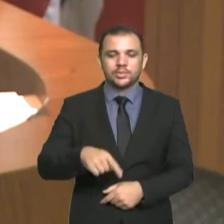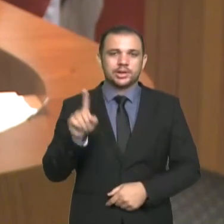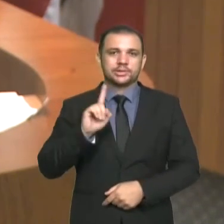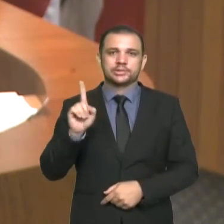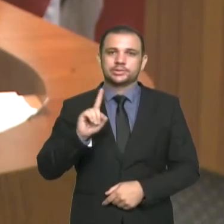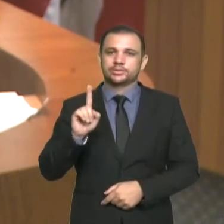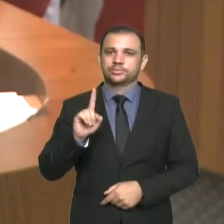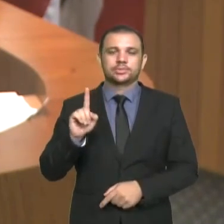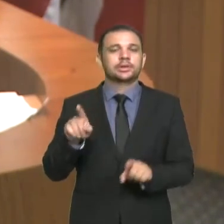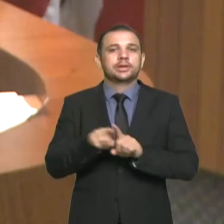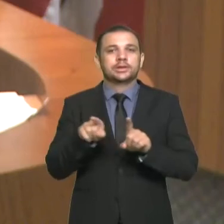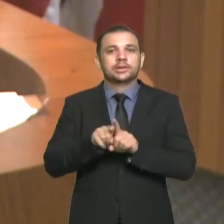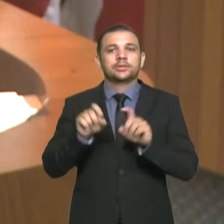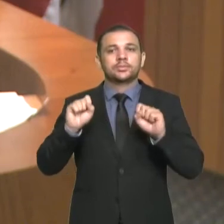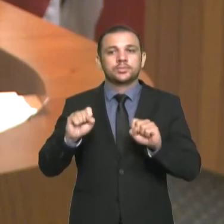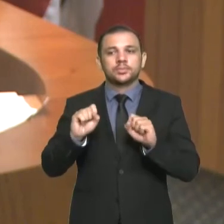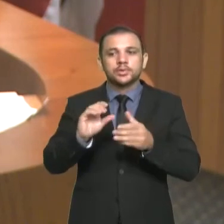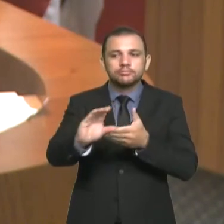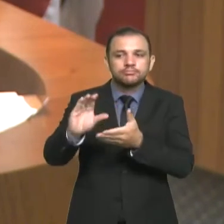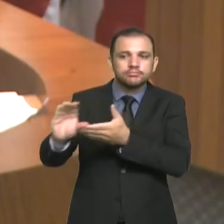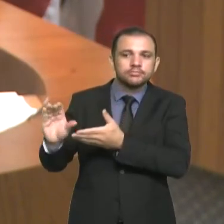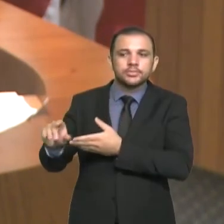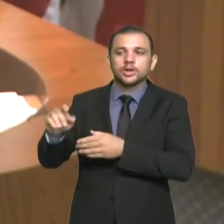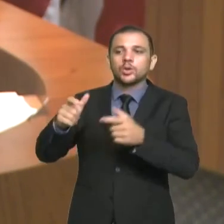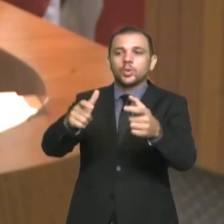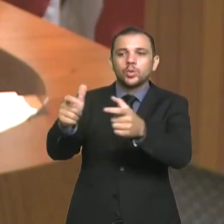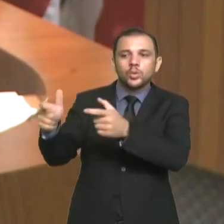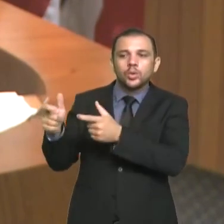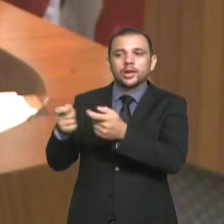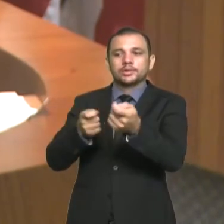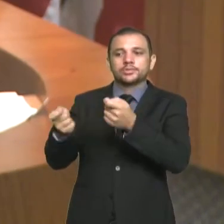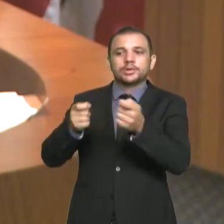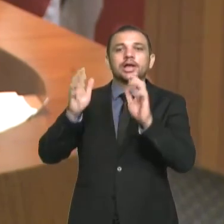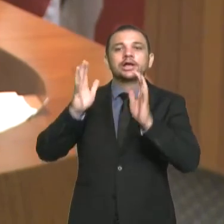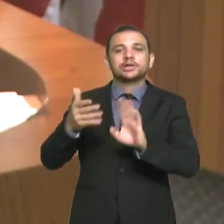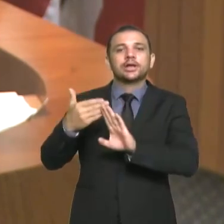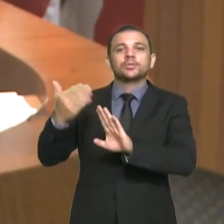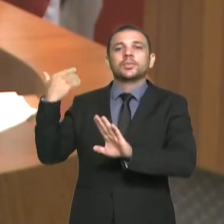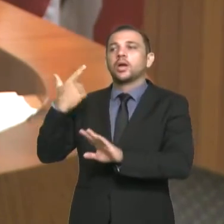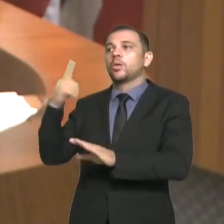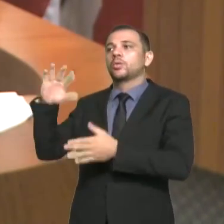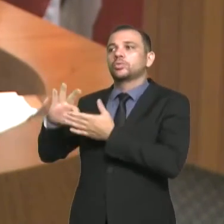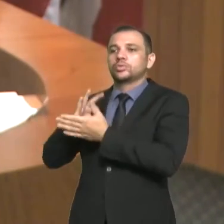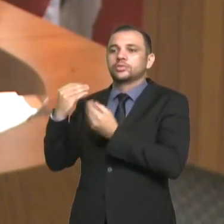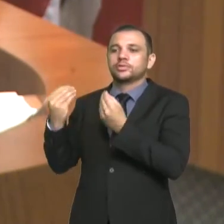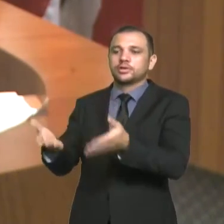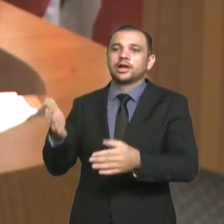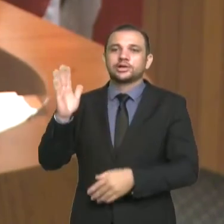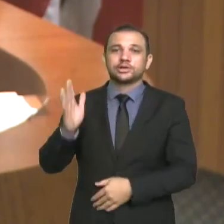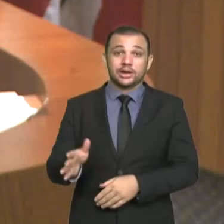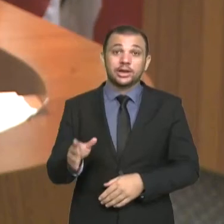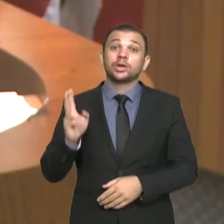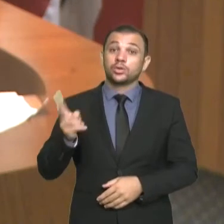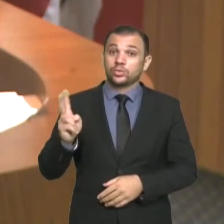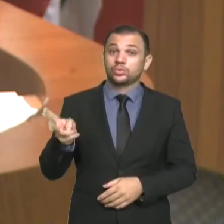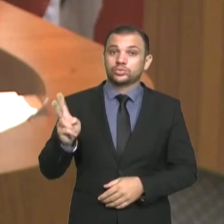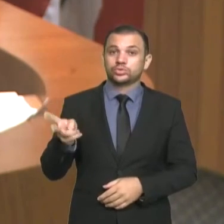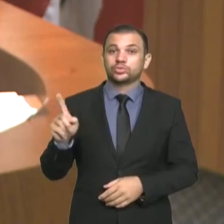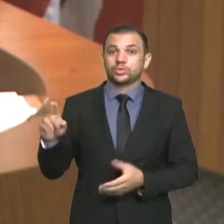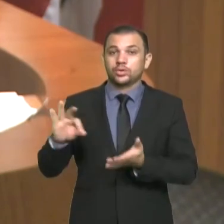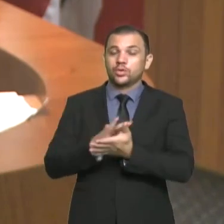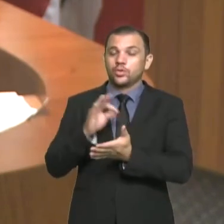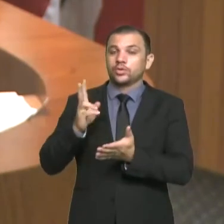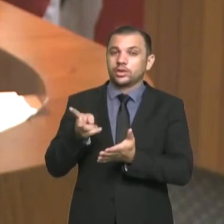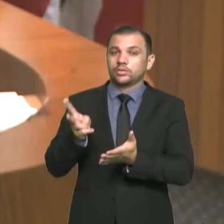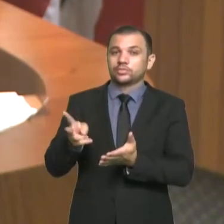atender a demanda de unidades administrativas já contempladas em outros contratos ainda vigentes. Ou seja, deputado